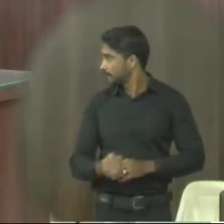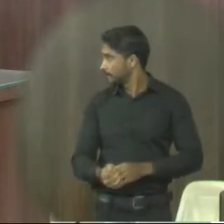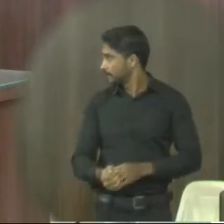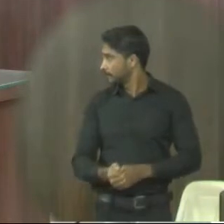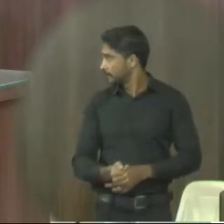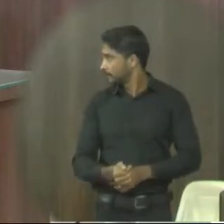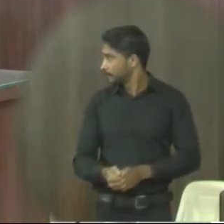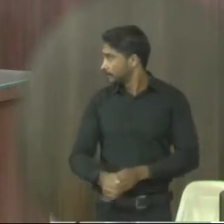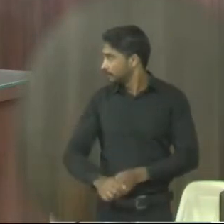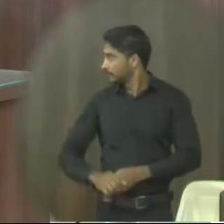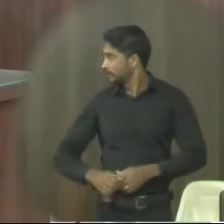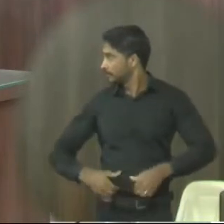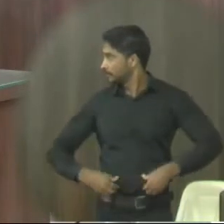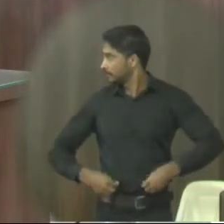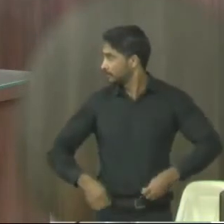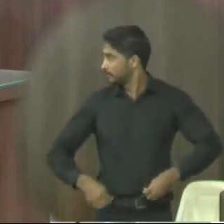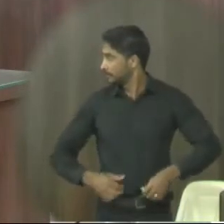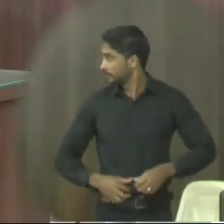Isso aqui?